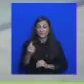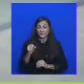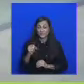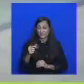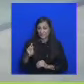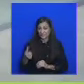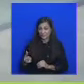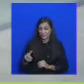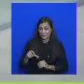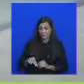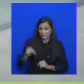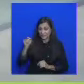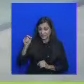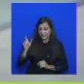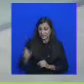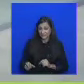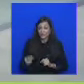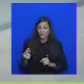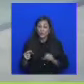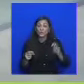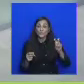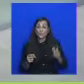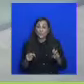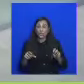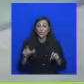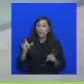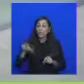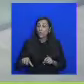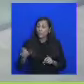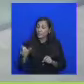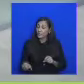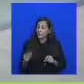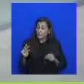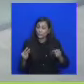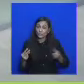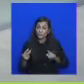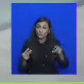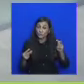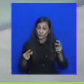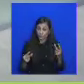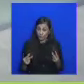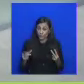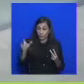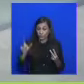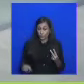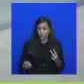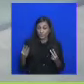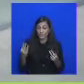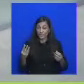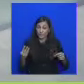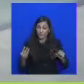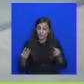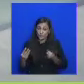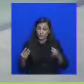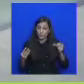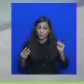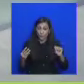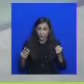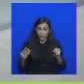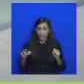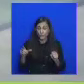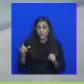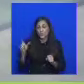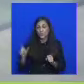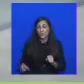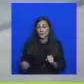186. Coluna 1, 5. Coluna 2, 2. Coluna 3, 8.